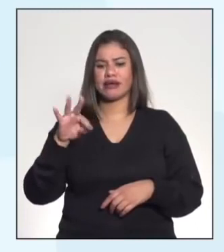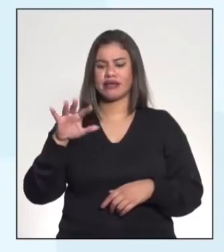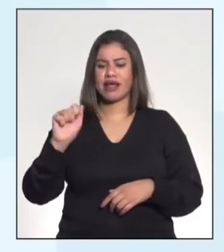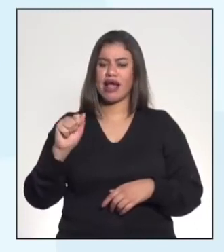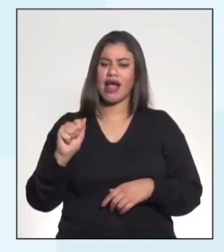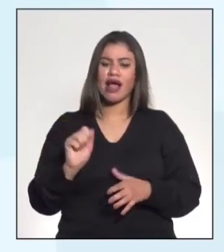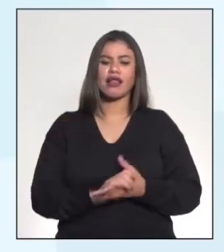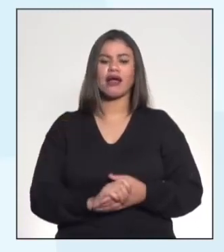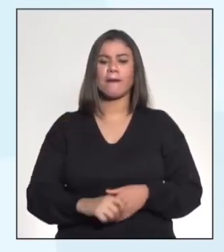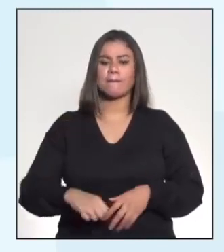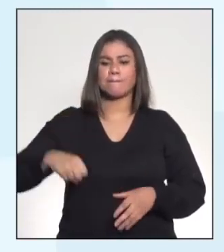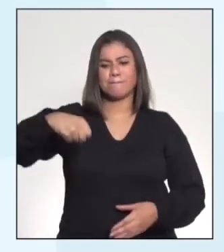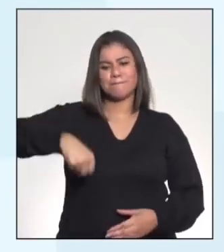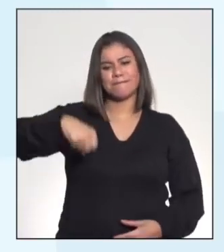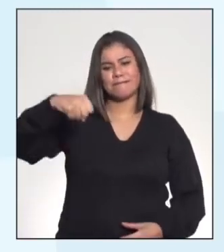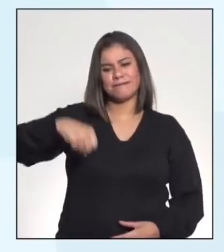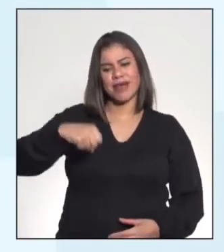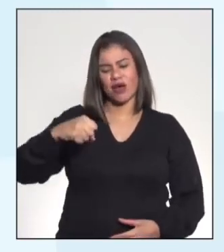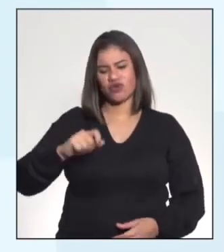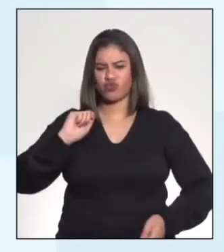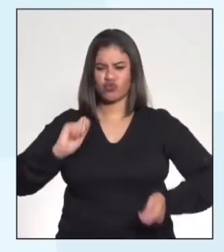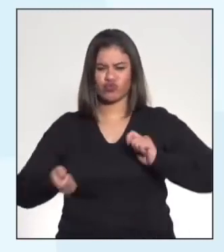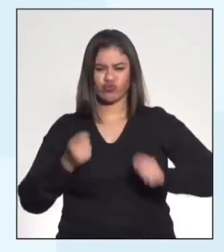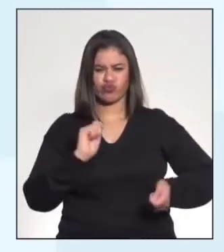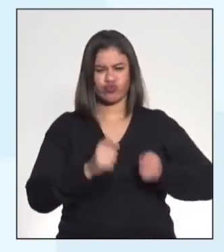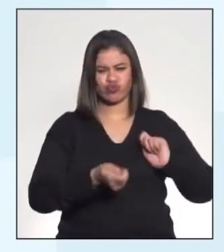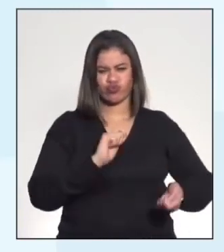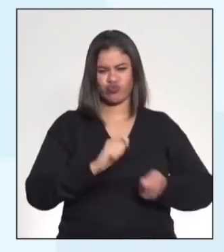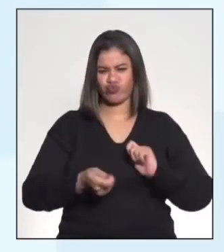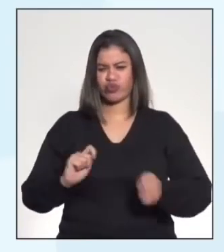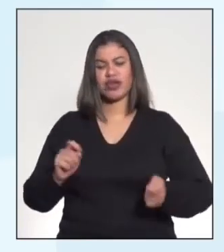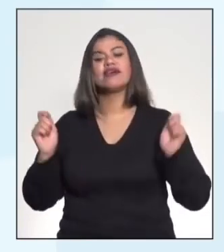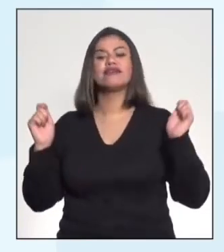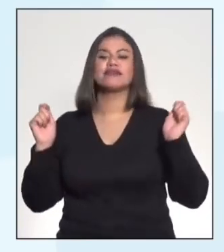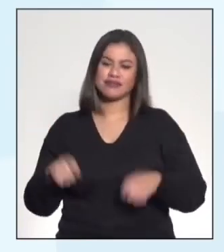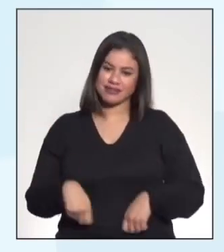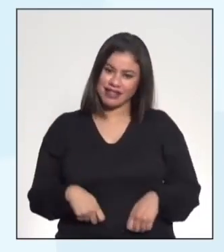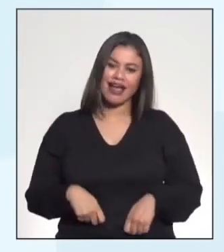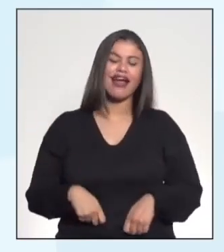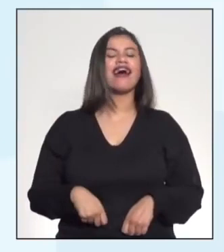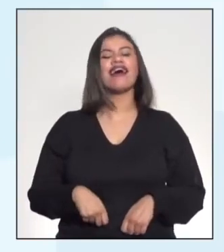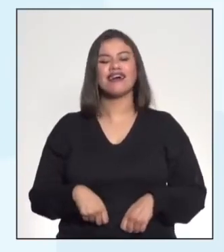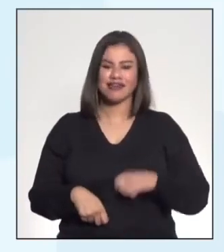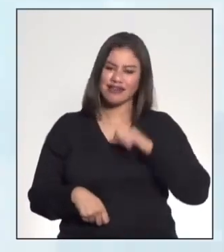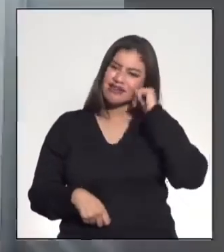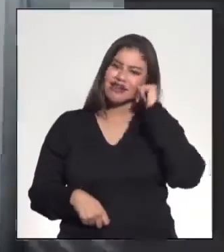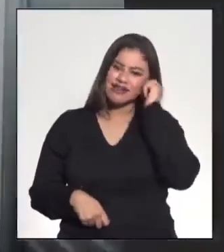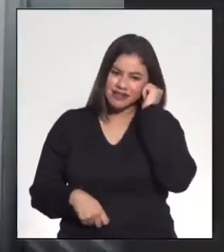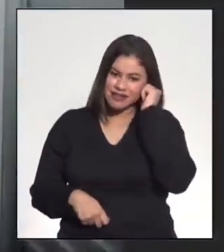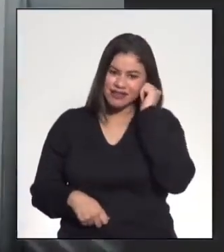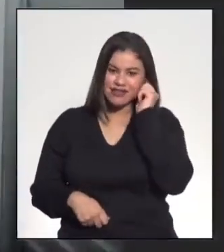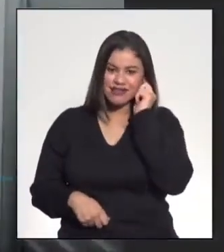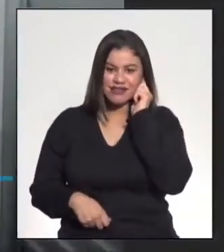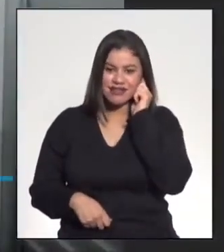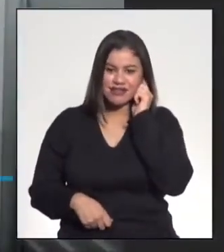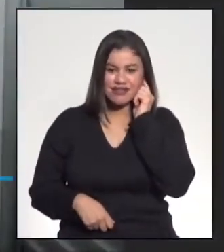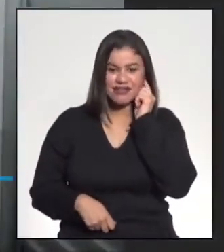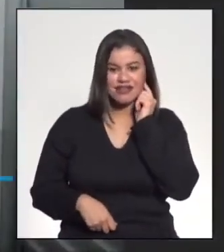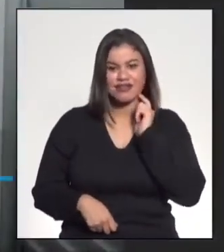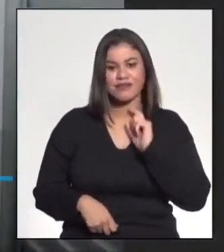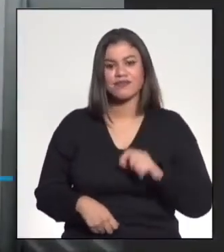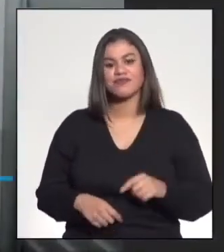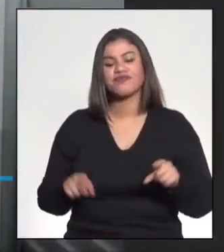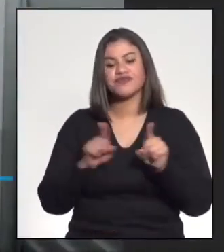tambor, né? Pegar aquele balde para fazer um tambor, né, Fê? Boa ideia. Então, pessoal, e não só o balde para fazer o tambor, mas sabe uma